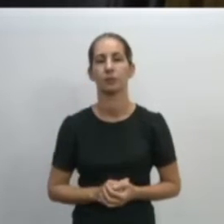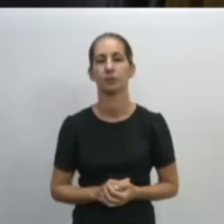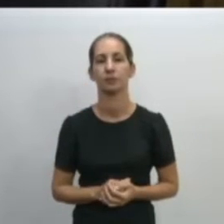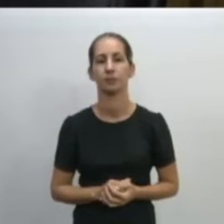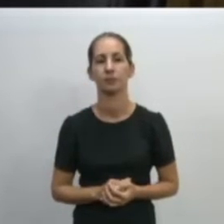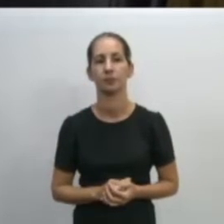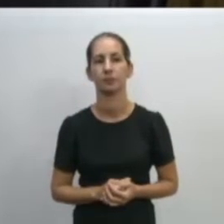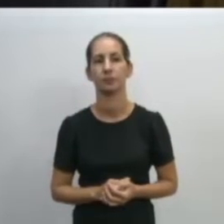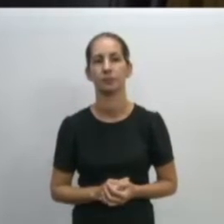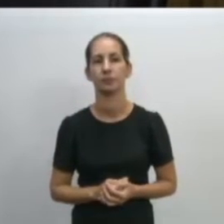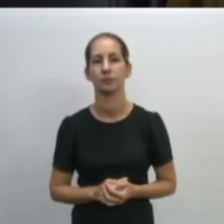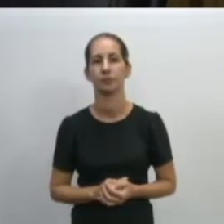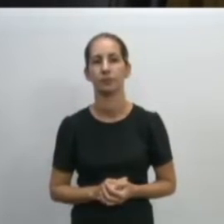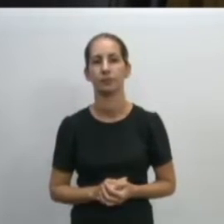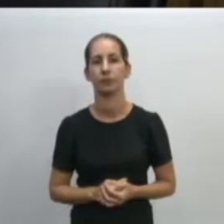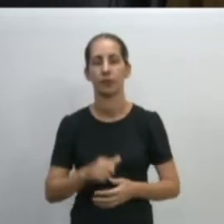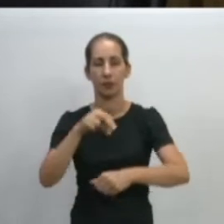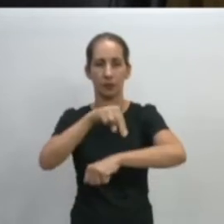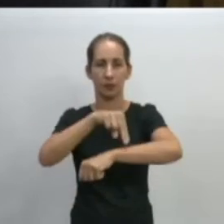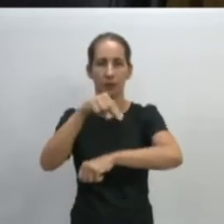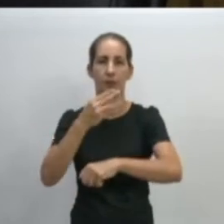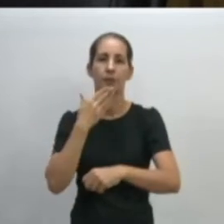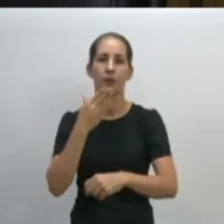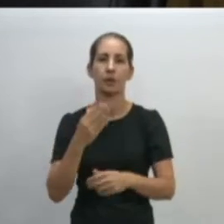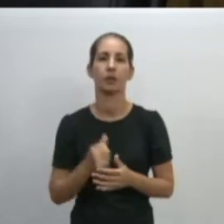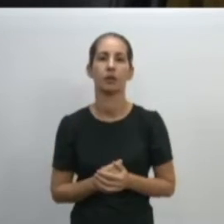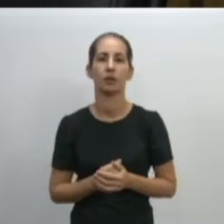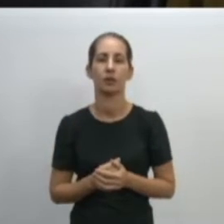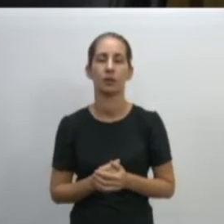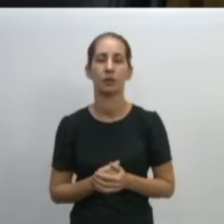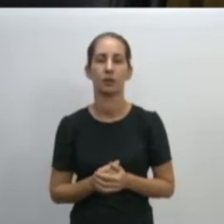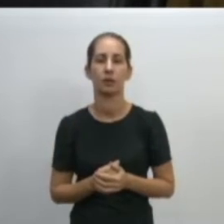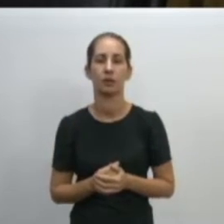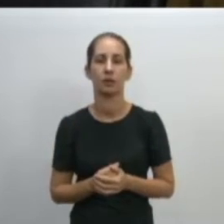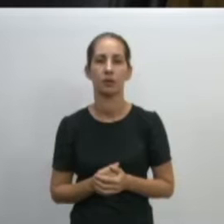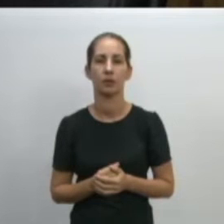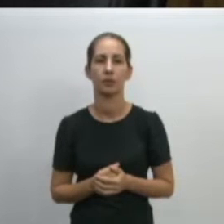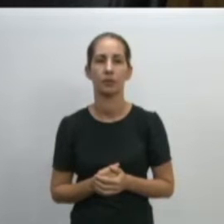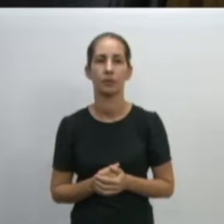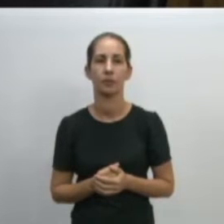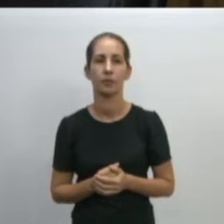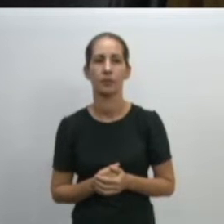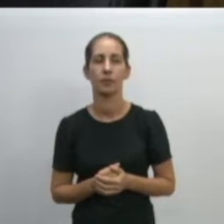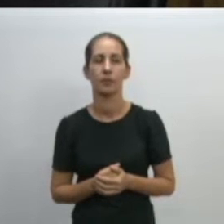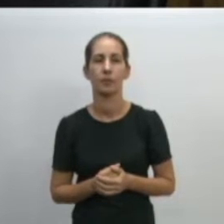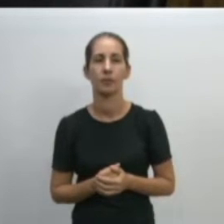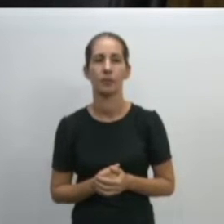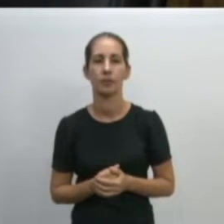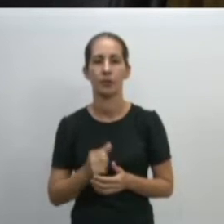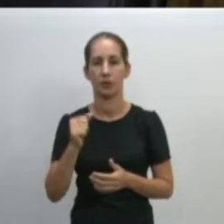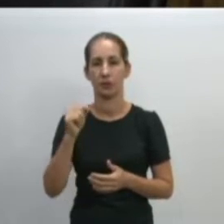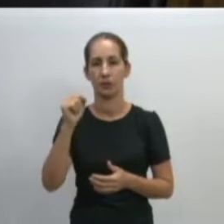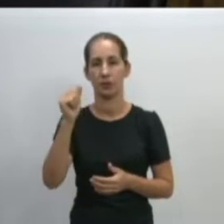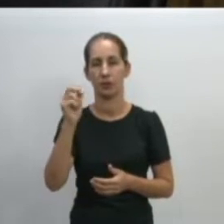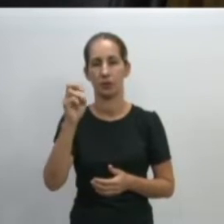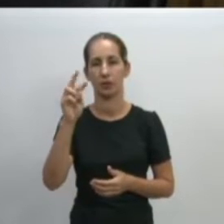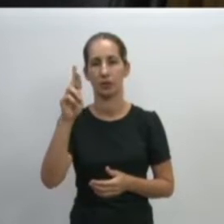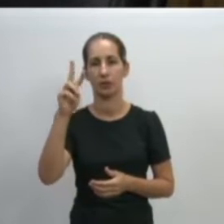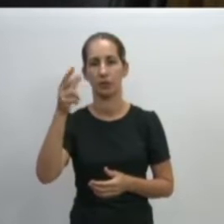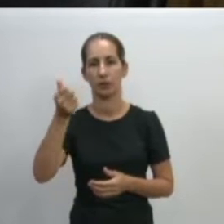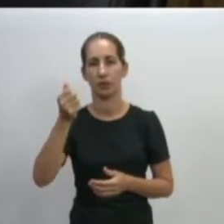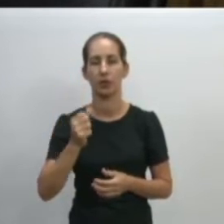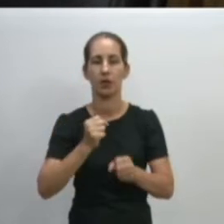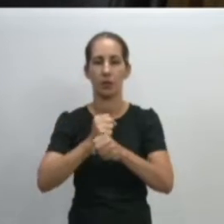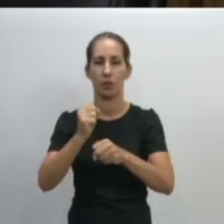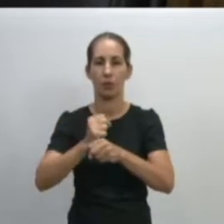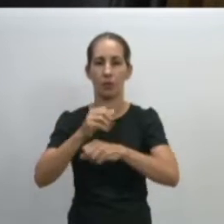Apresentação. Vereadora Nina Souza requer o posicionamento da CEINFRA acerca das